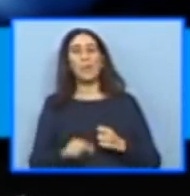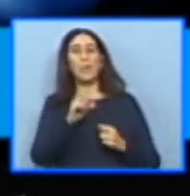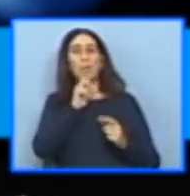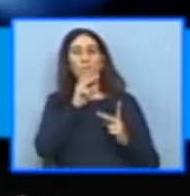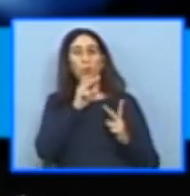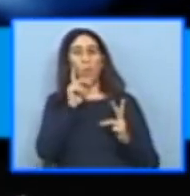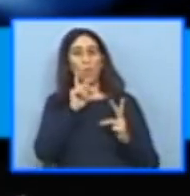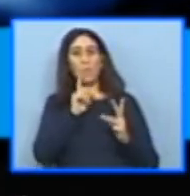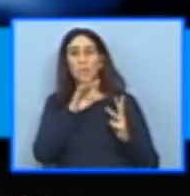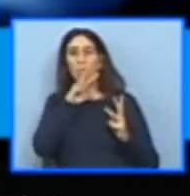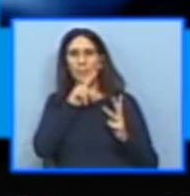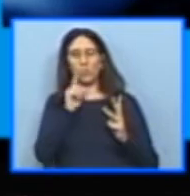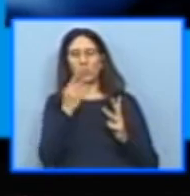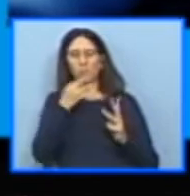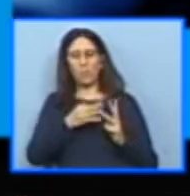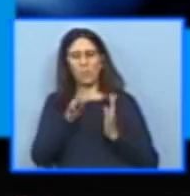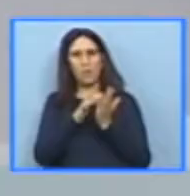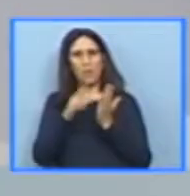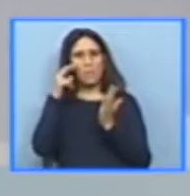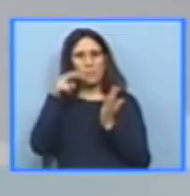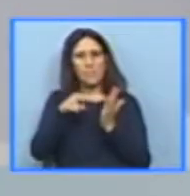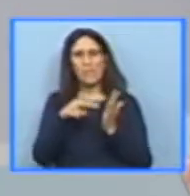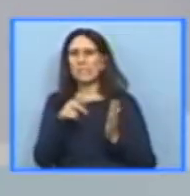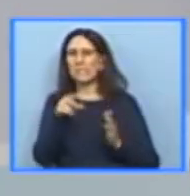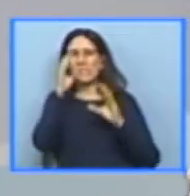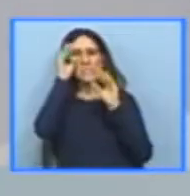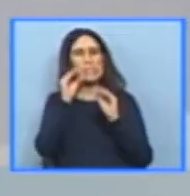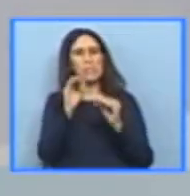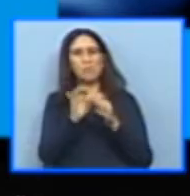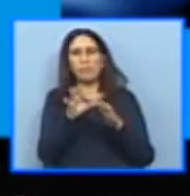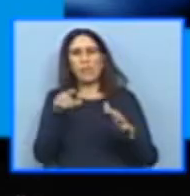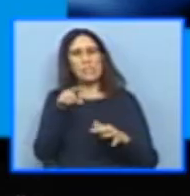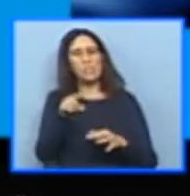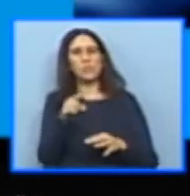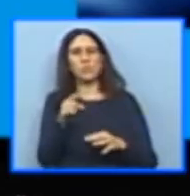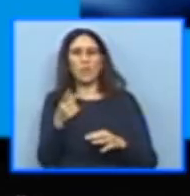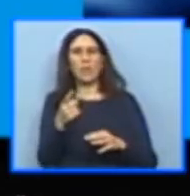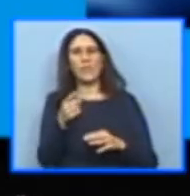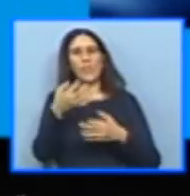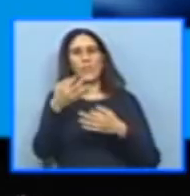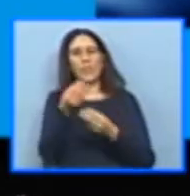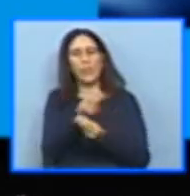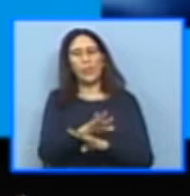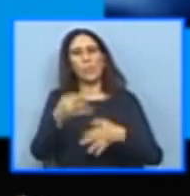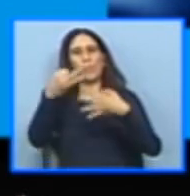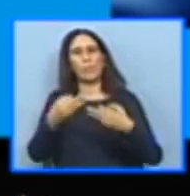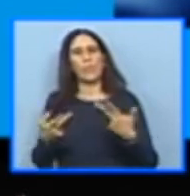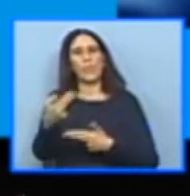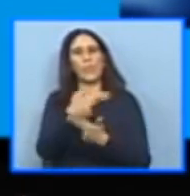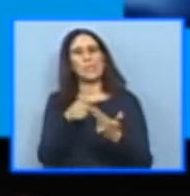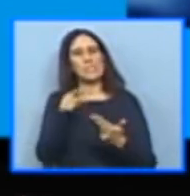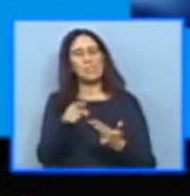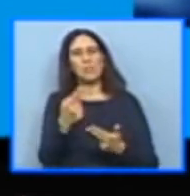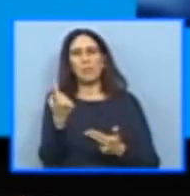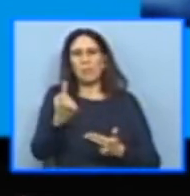todos também a olhar para o tablet. Isso não é educar. Isso é censurar o comportamento das crianças e isso deve